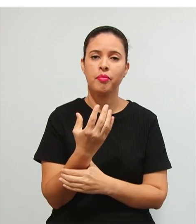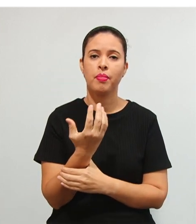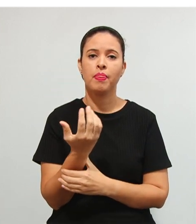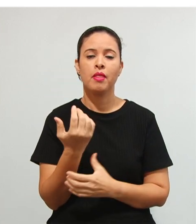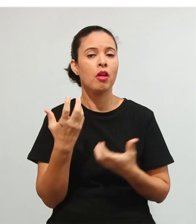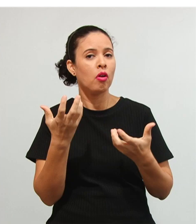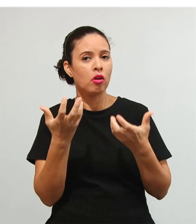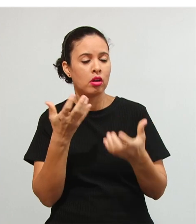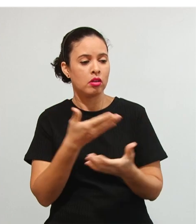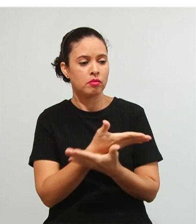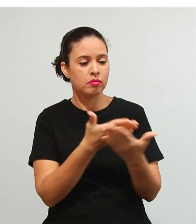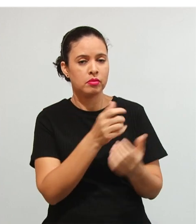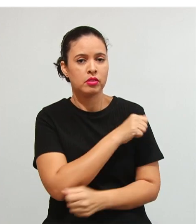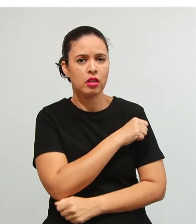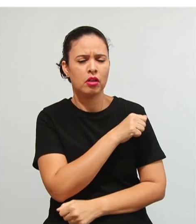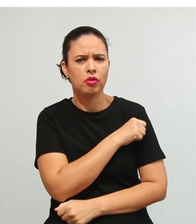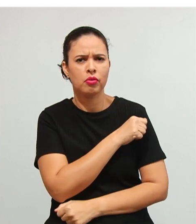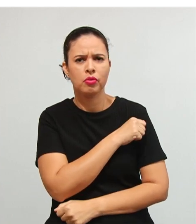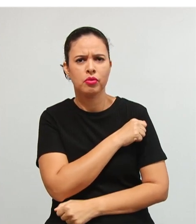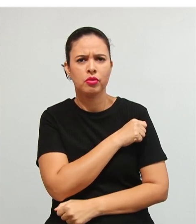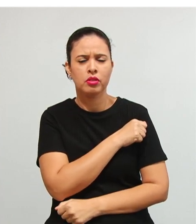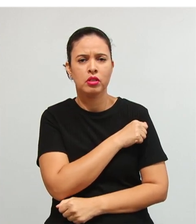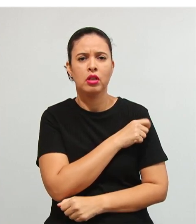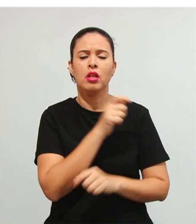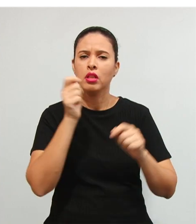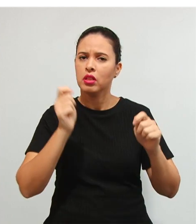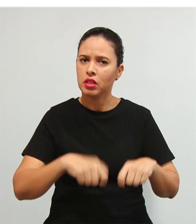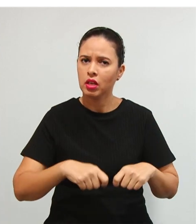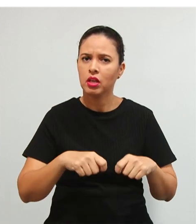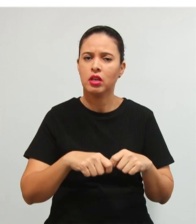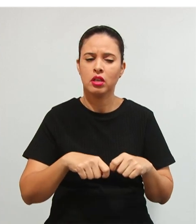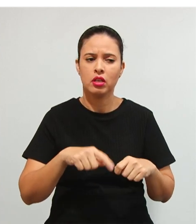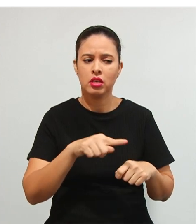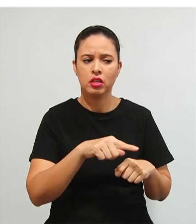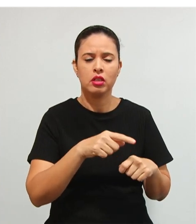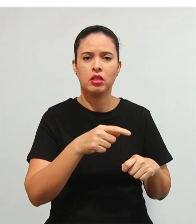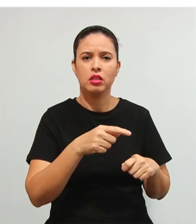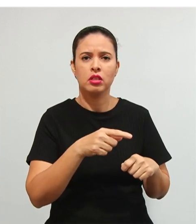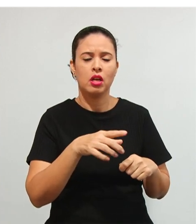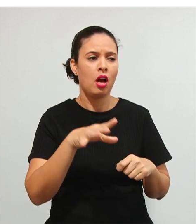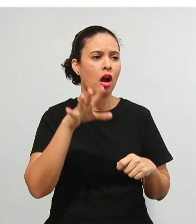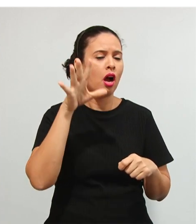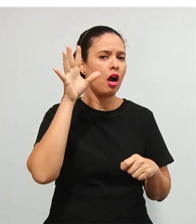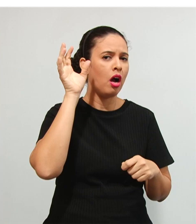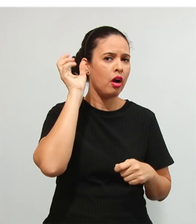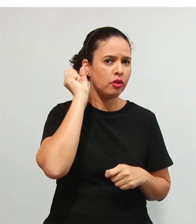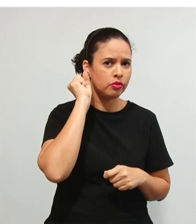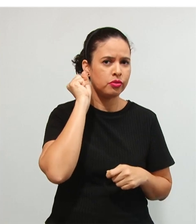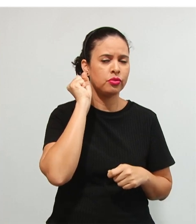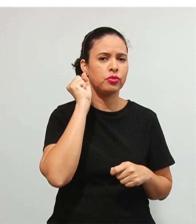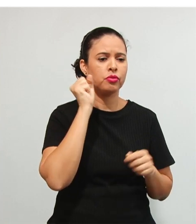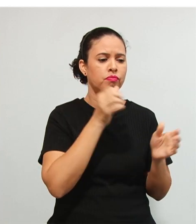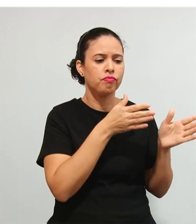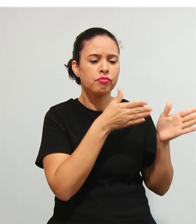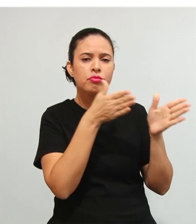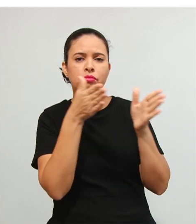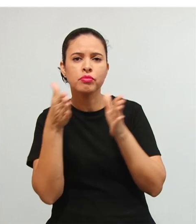meus alunos contem uma história, por que eles não produzem, por exemplo, uma audionovela, um